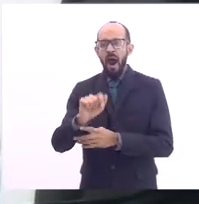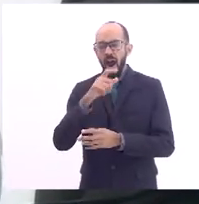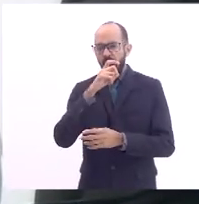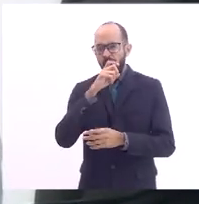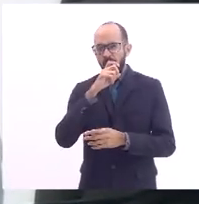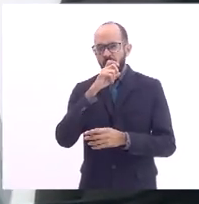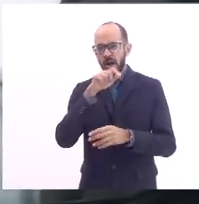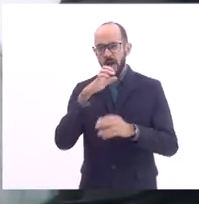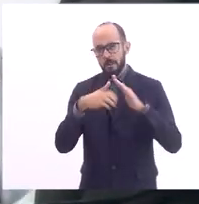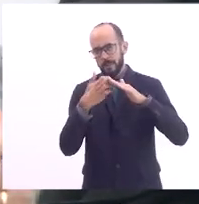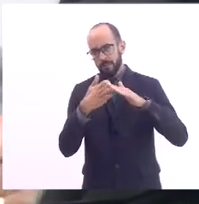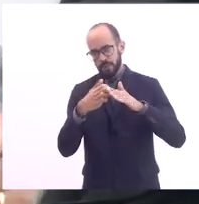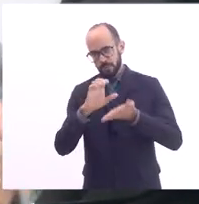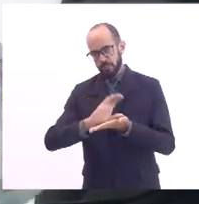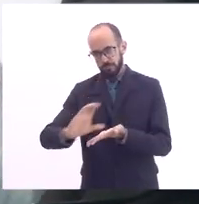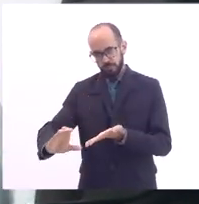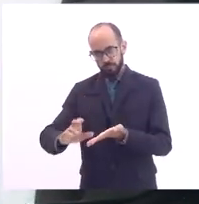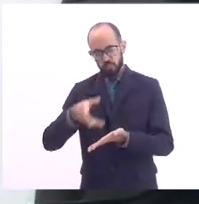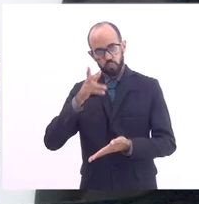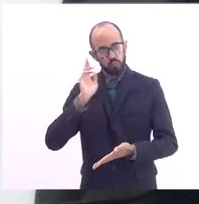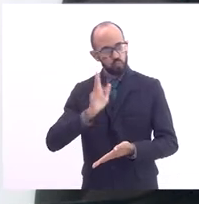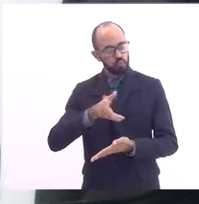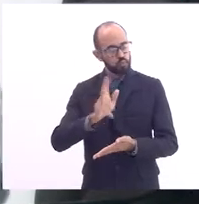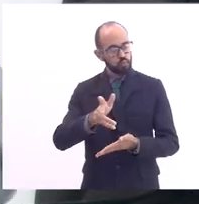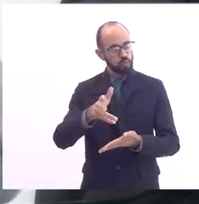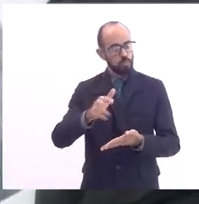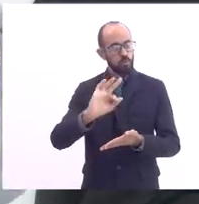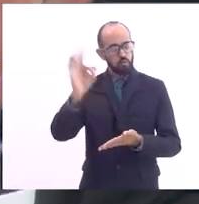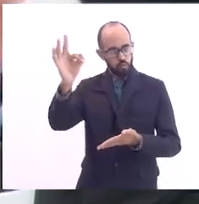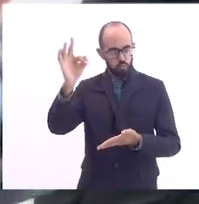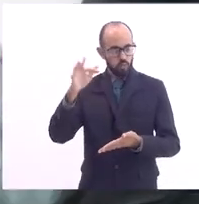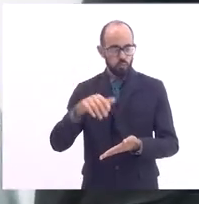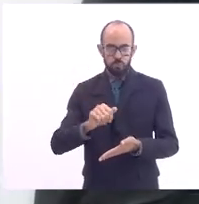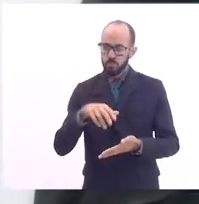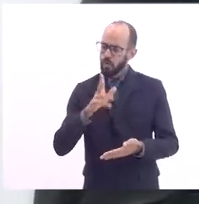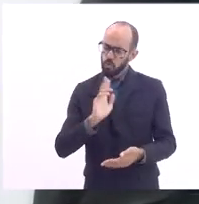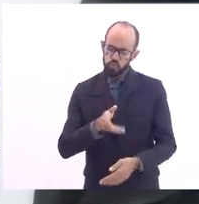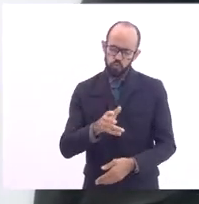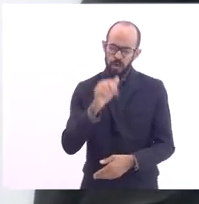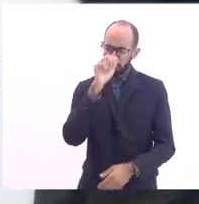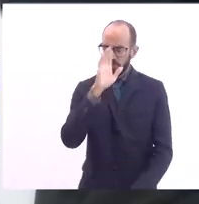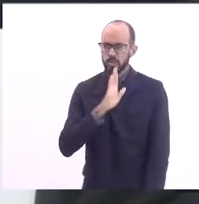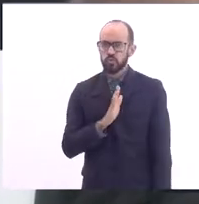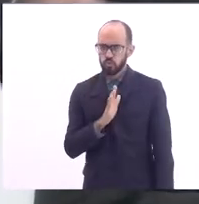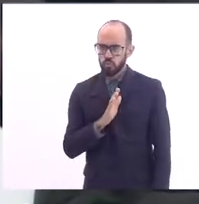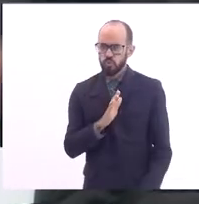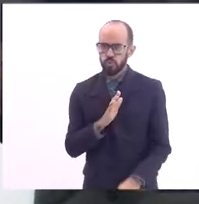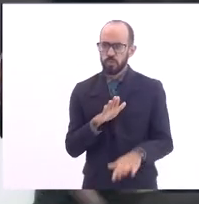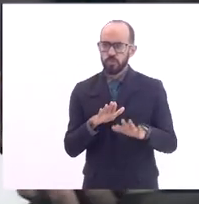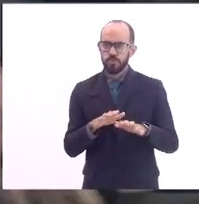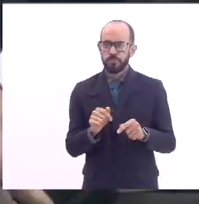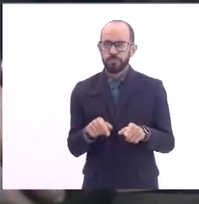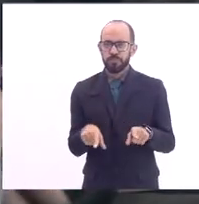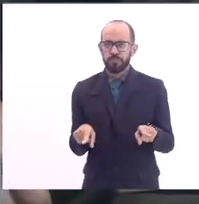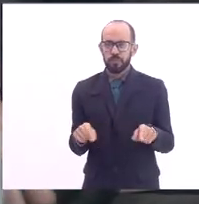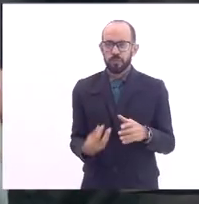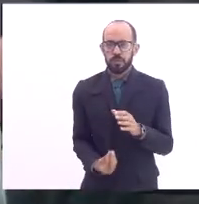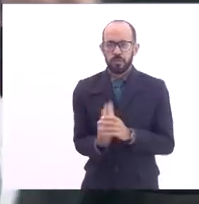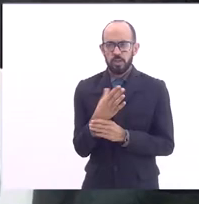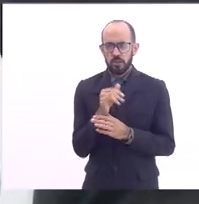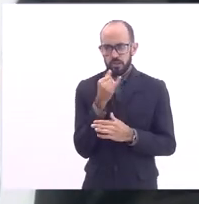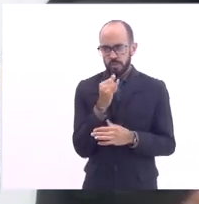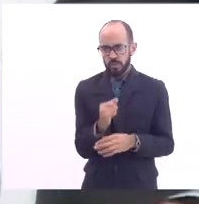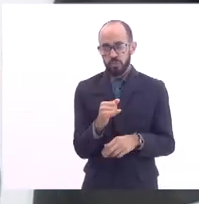veio para investir no longo prazo, para ficar no Brasil muitos anos e gerando